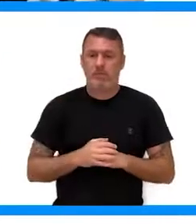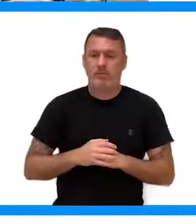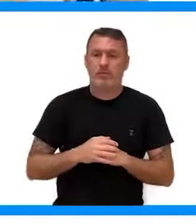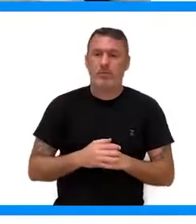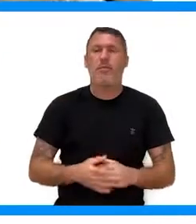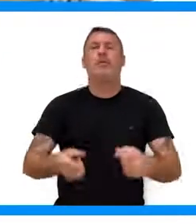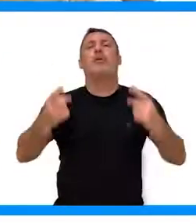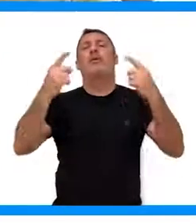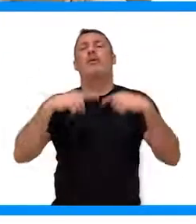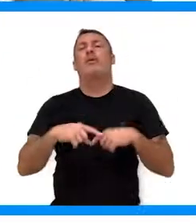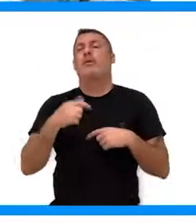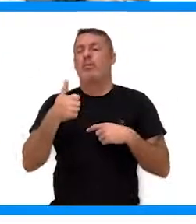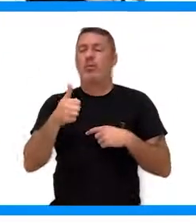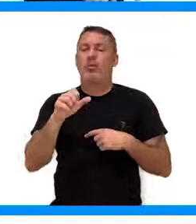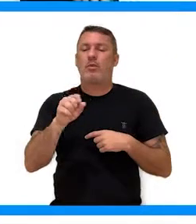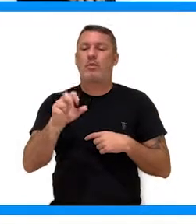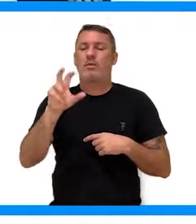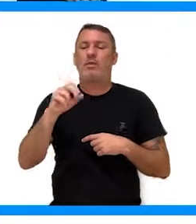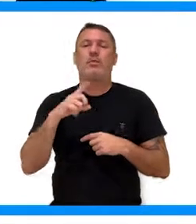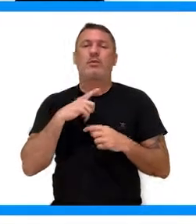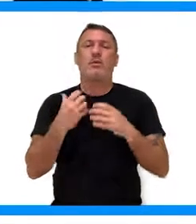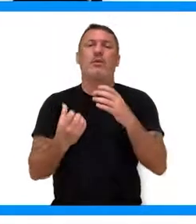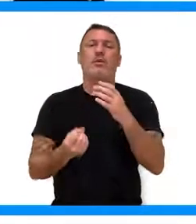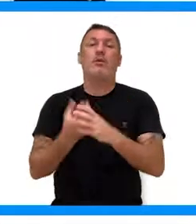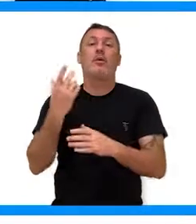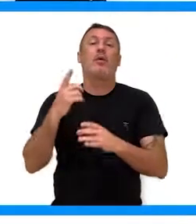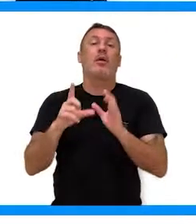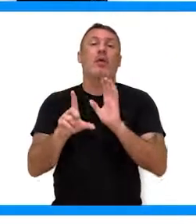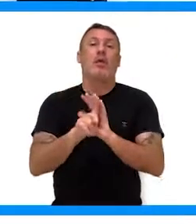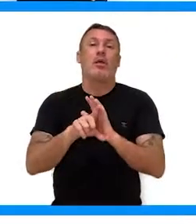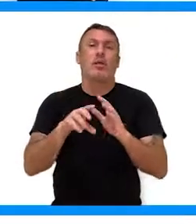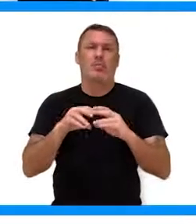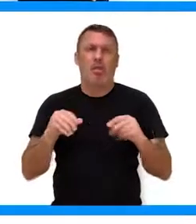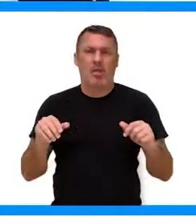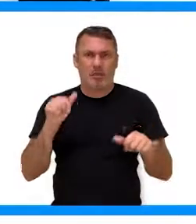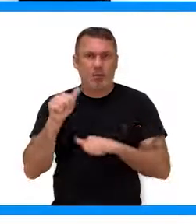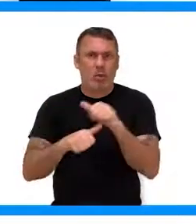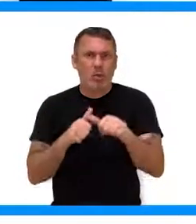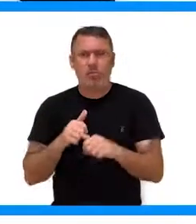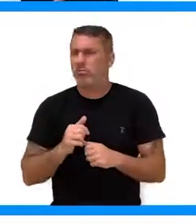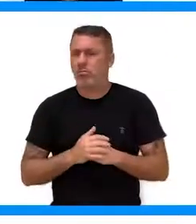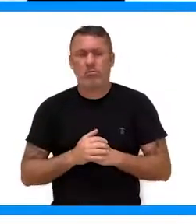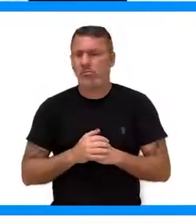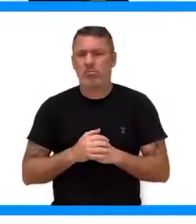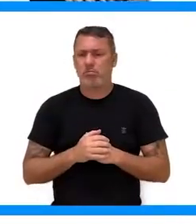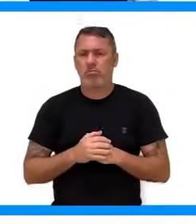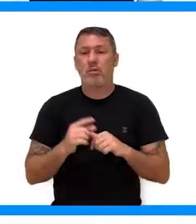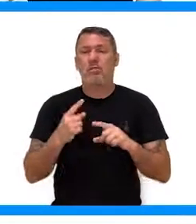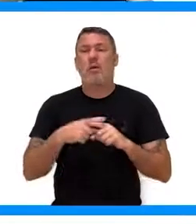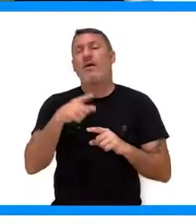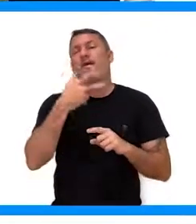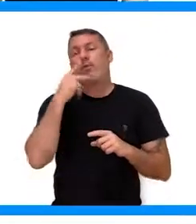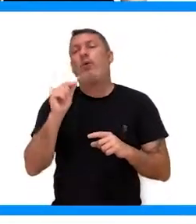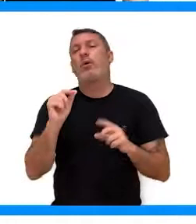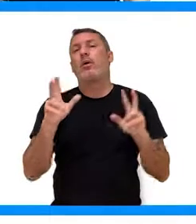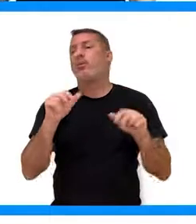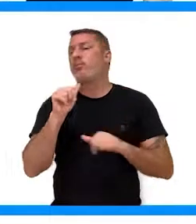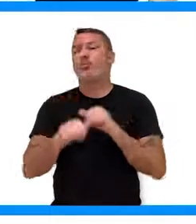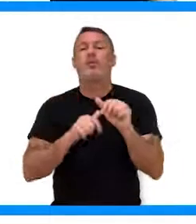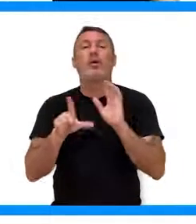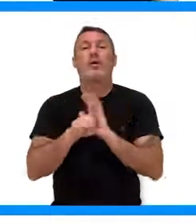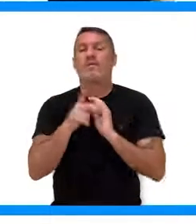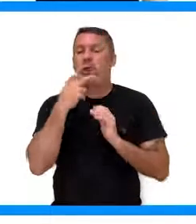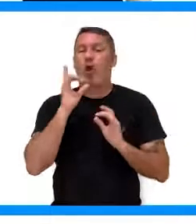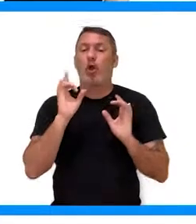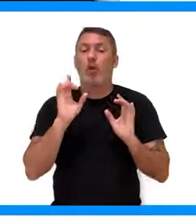em 1850 com a lei de terras? Não. Sabe por quê? O que foi instituído aqui? A compra. Não, agora